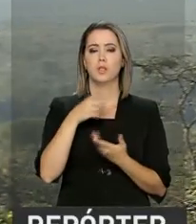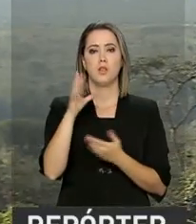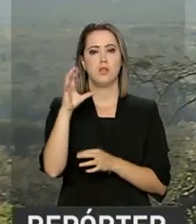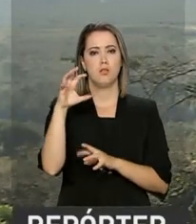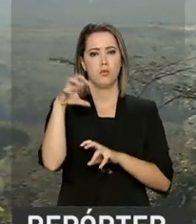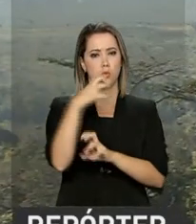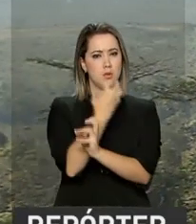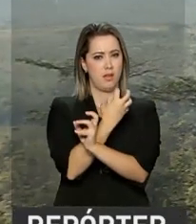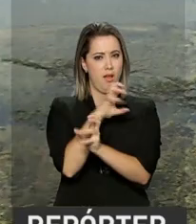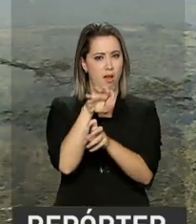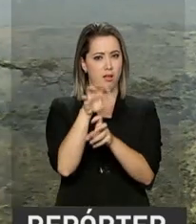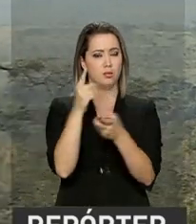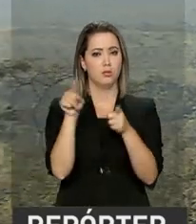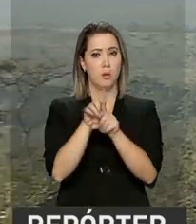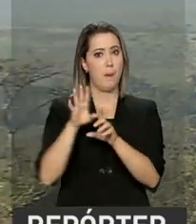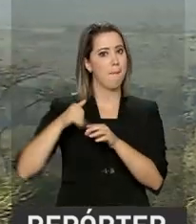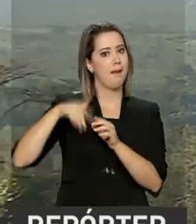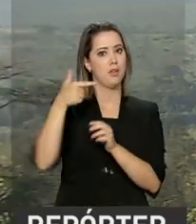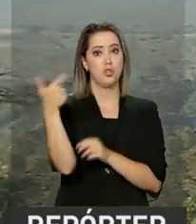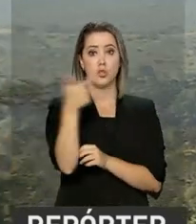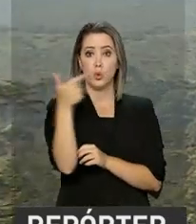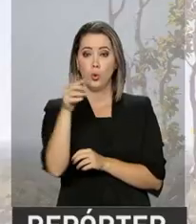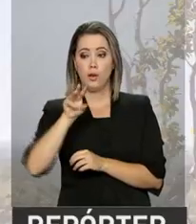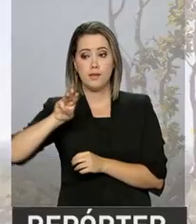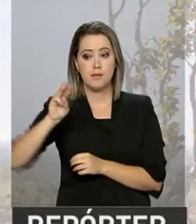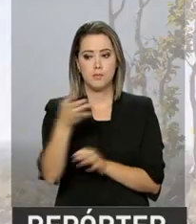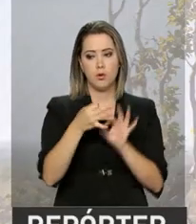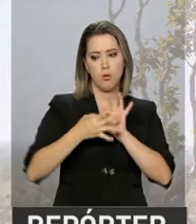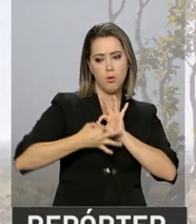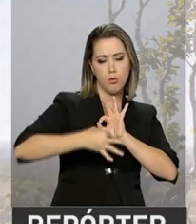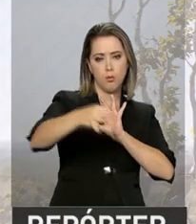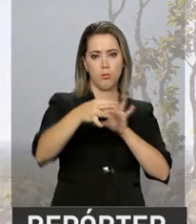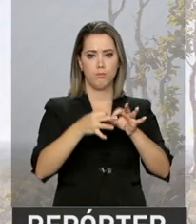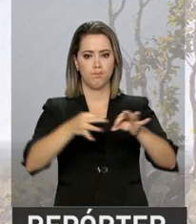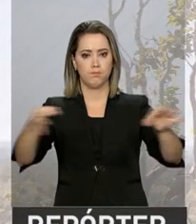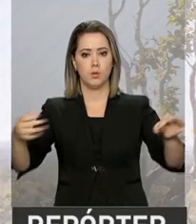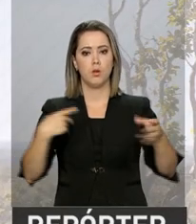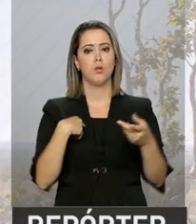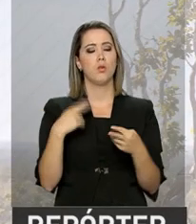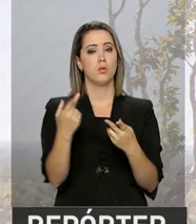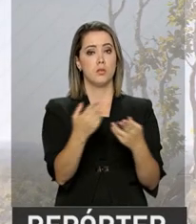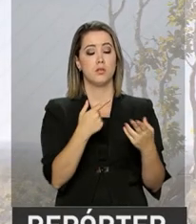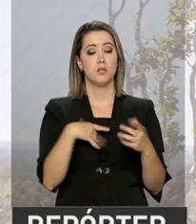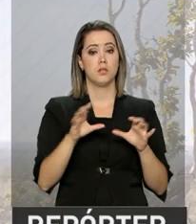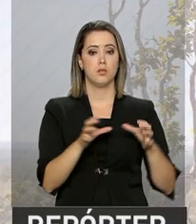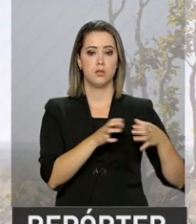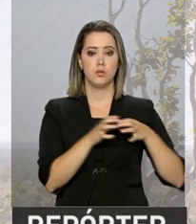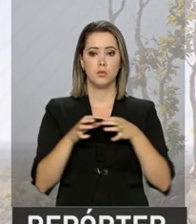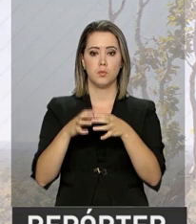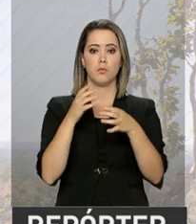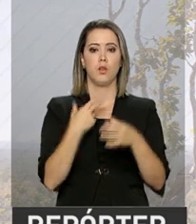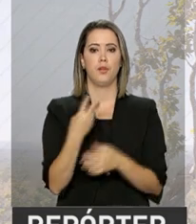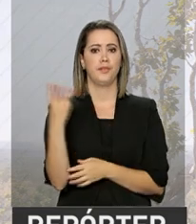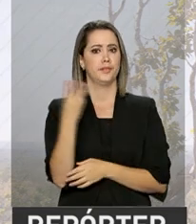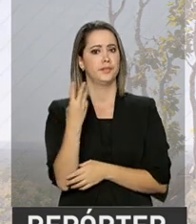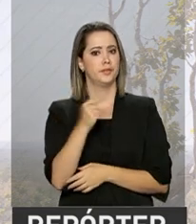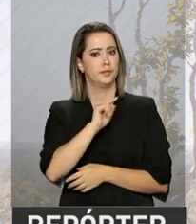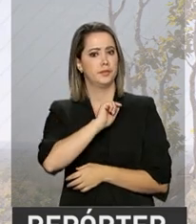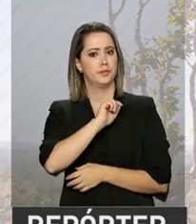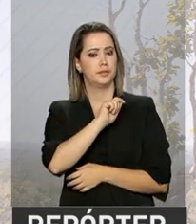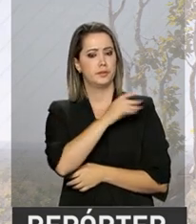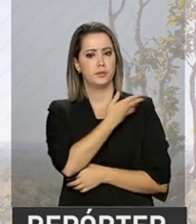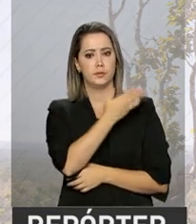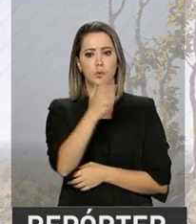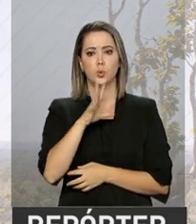uma área com mais de 2 milhões de quilômetros quadr território equivalente à soma dos espaços da Espanha Alemanha